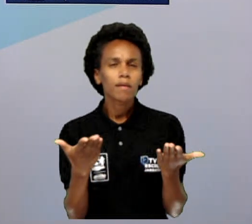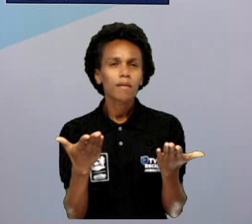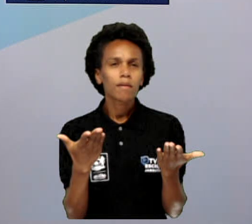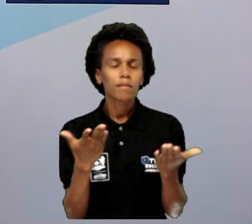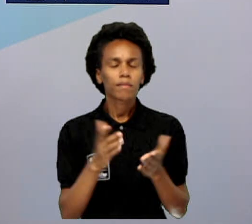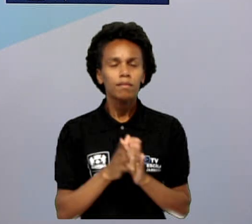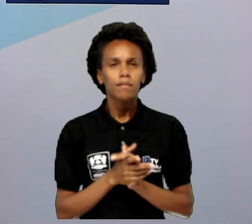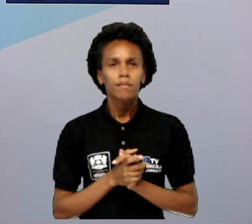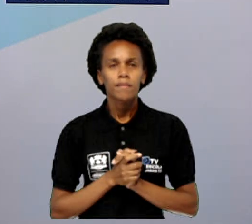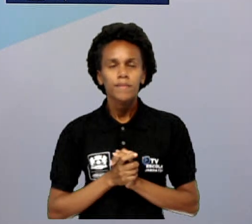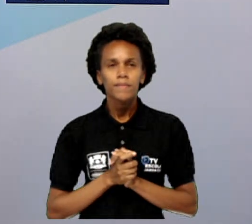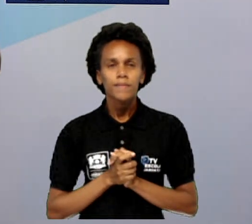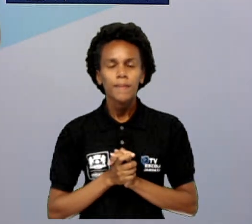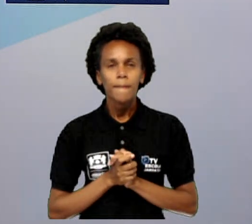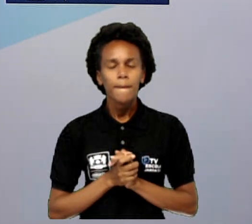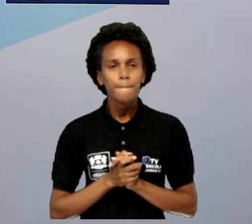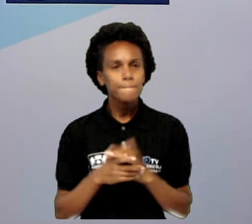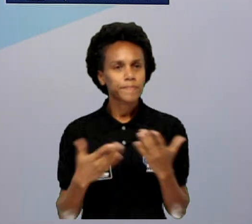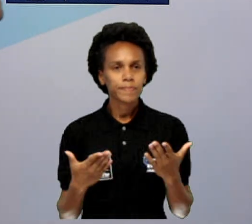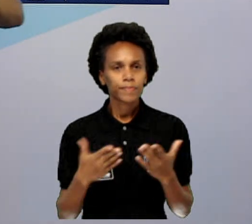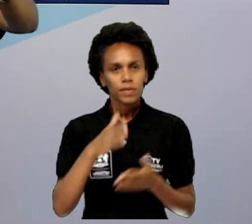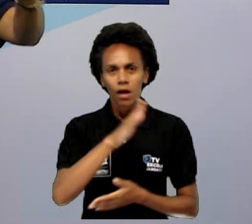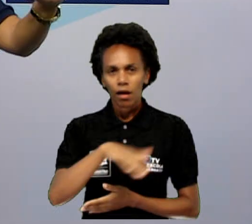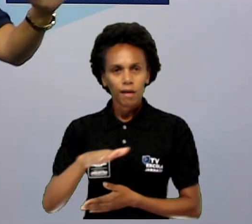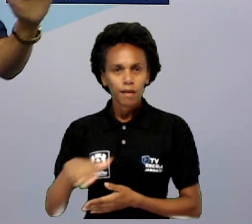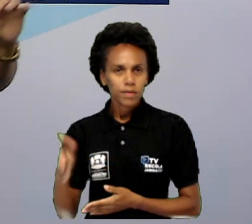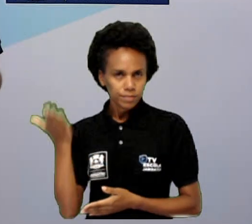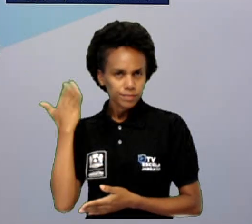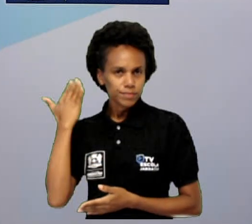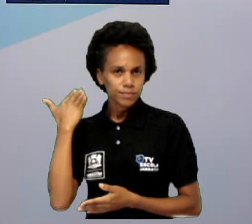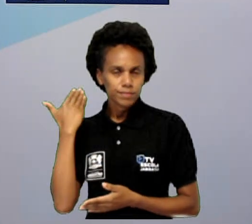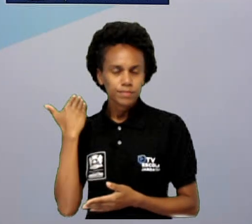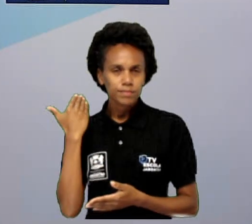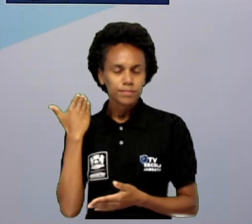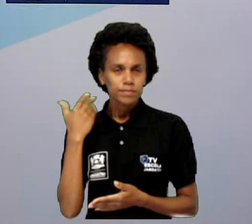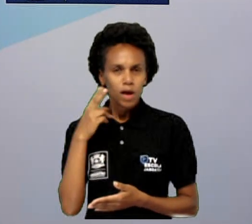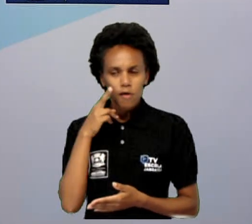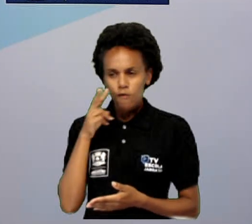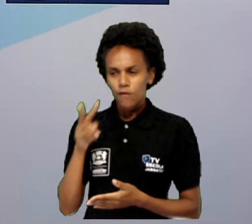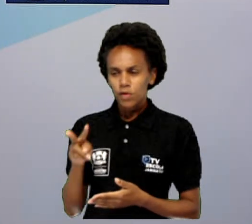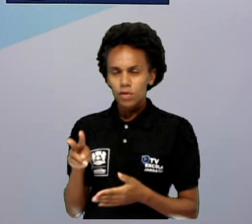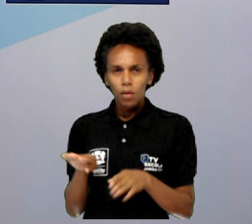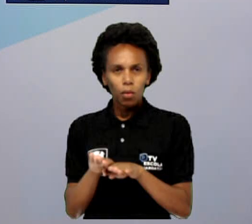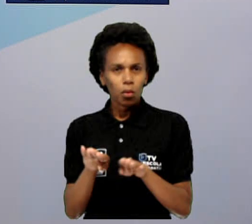época, ela era criançada como se ela não soubesse de nada.